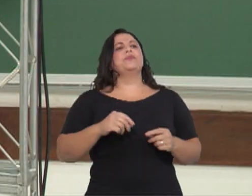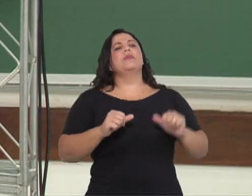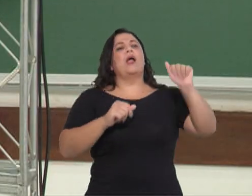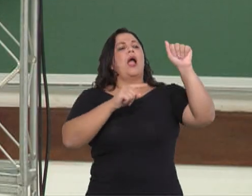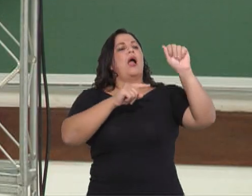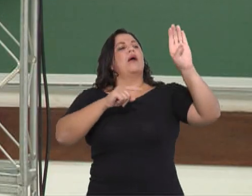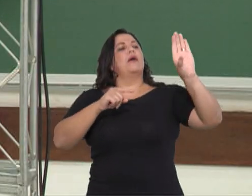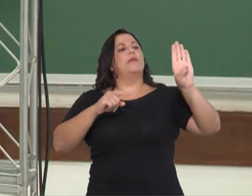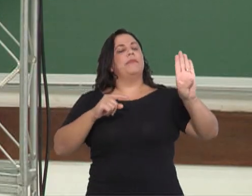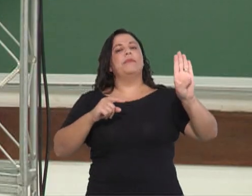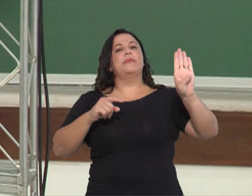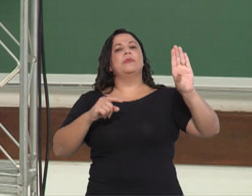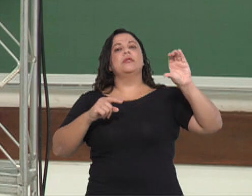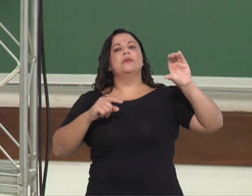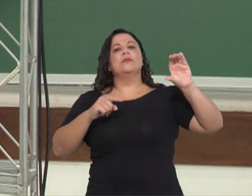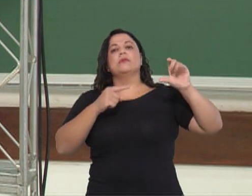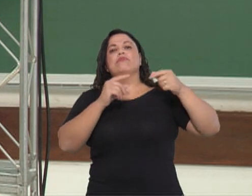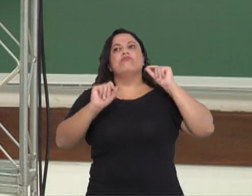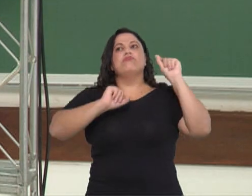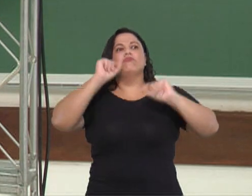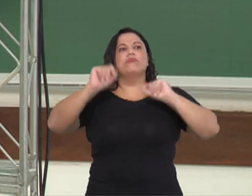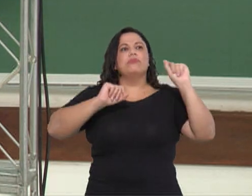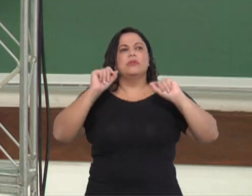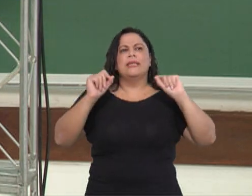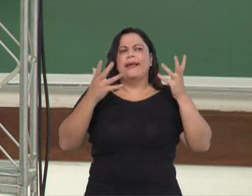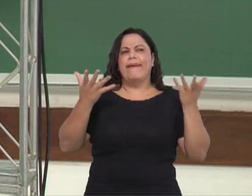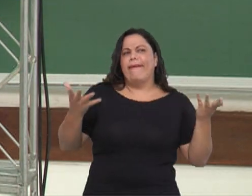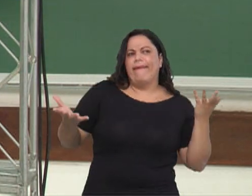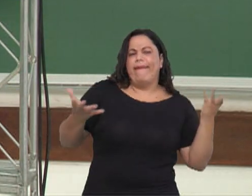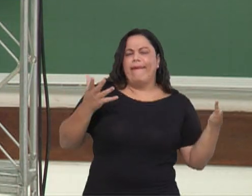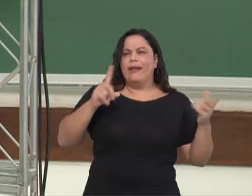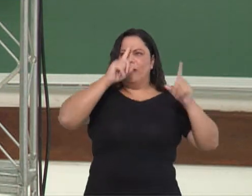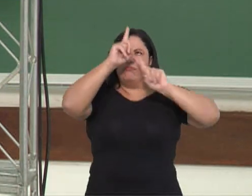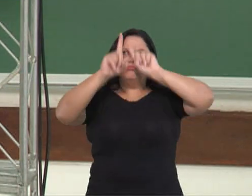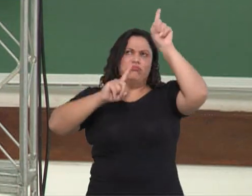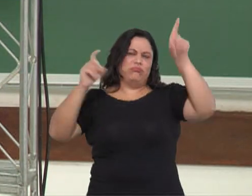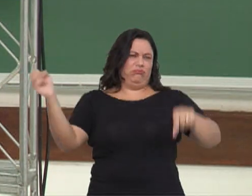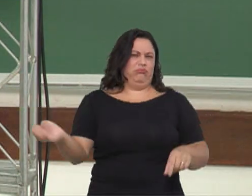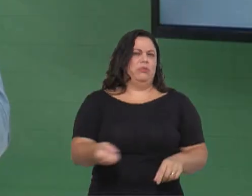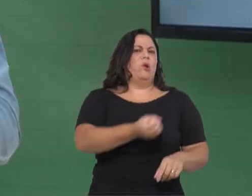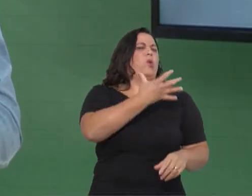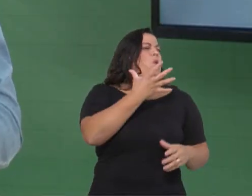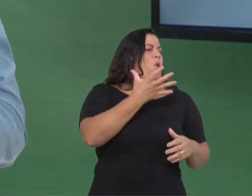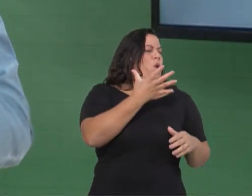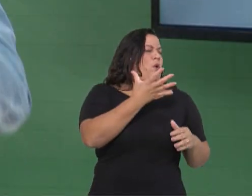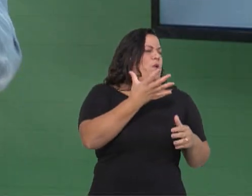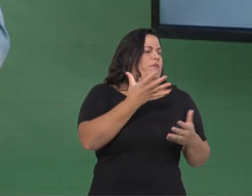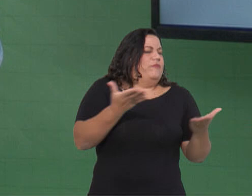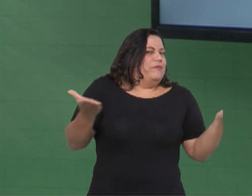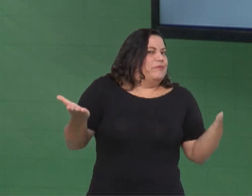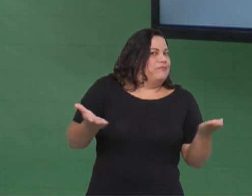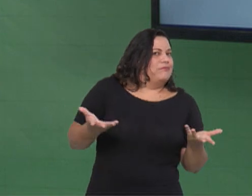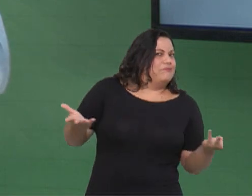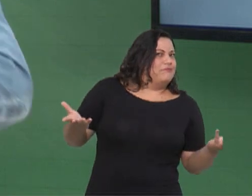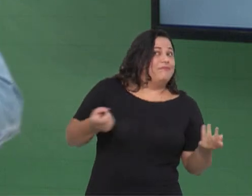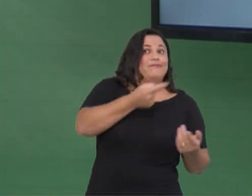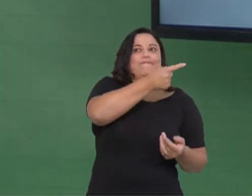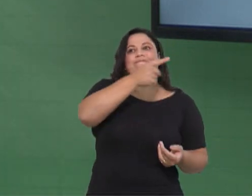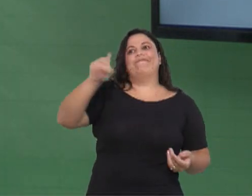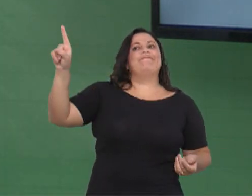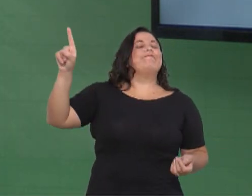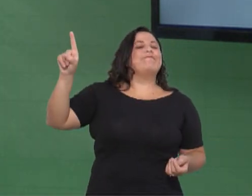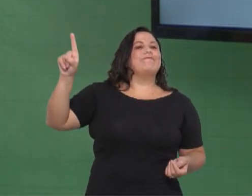C? A, é uma invenção moderna, será? Será que o folclore é uma invenção moderna?